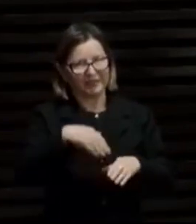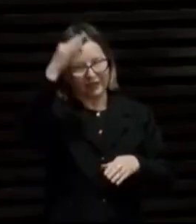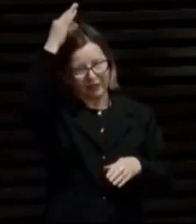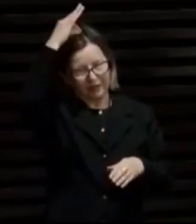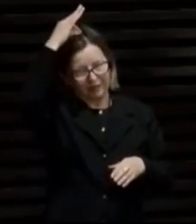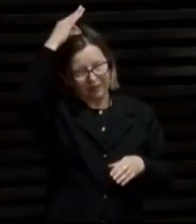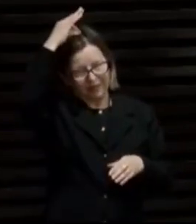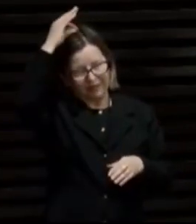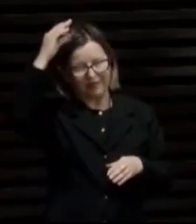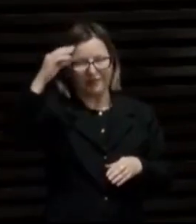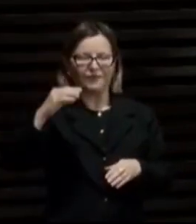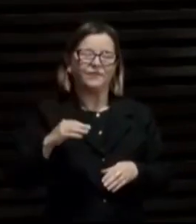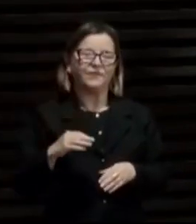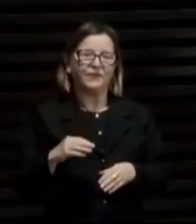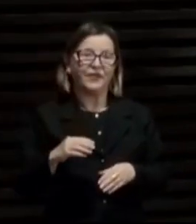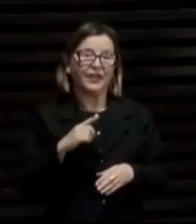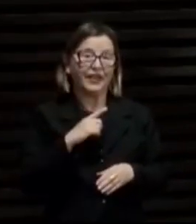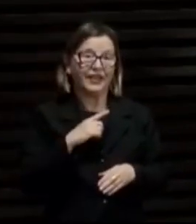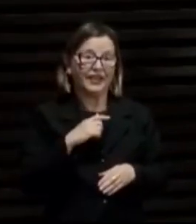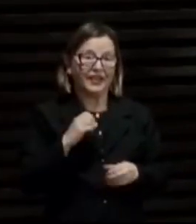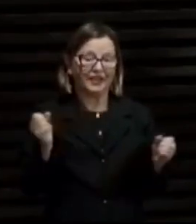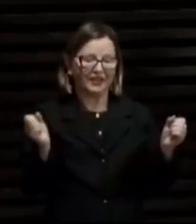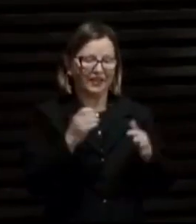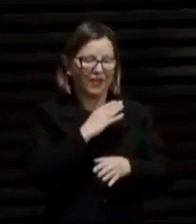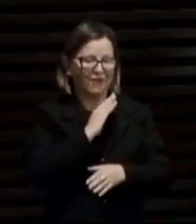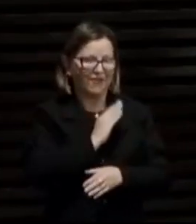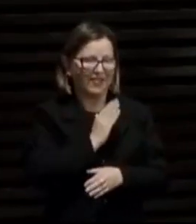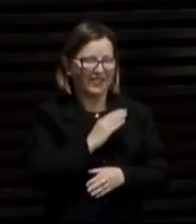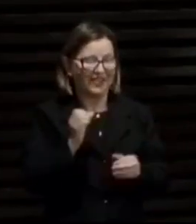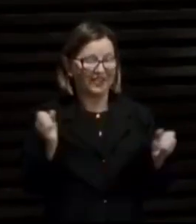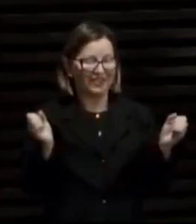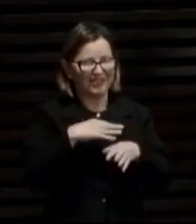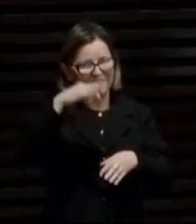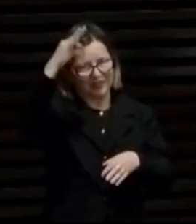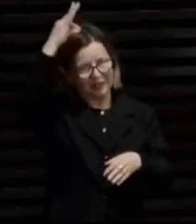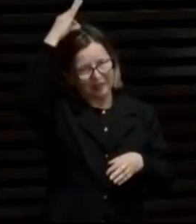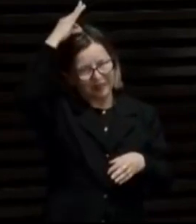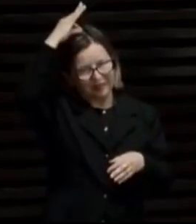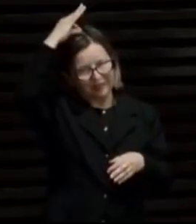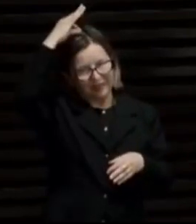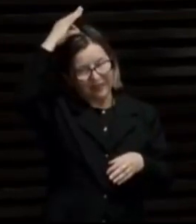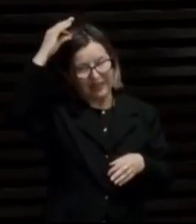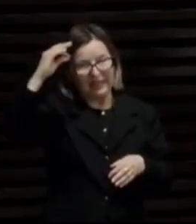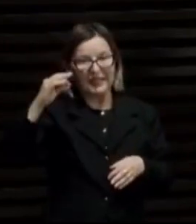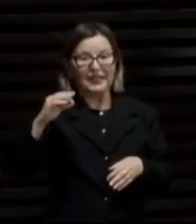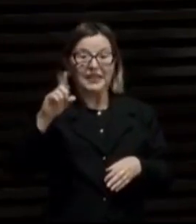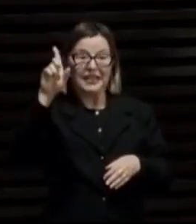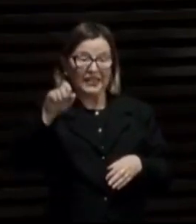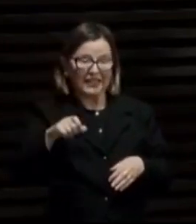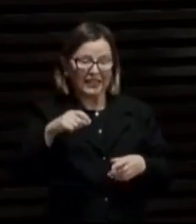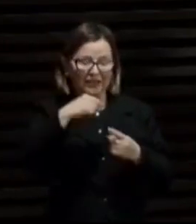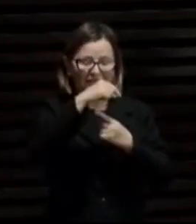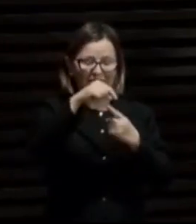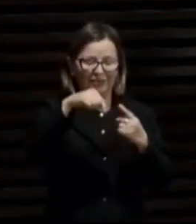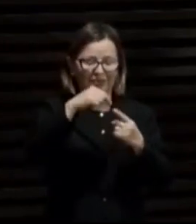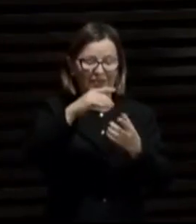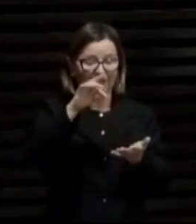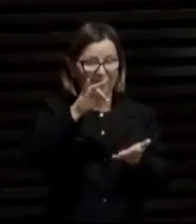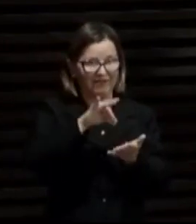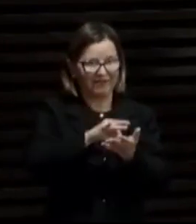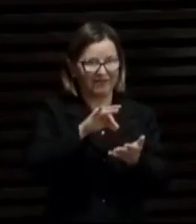neles um novo coração e um novo espírito, são além disso santificados, real